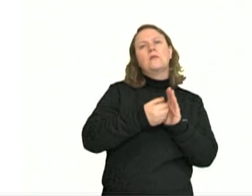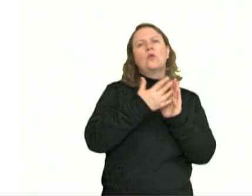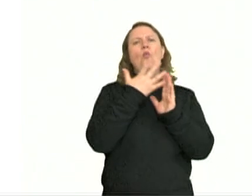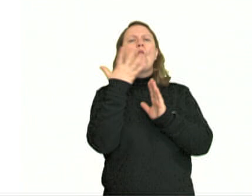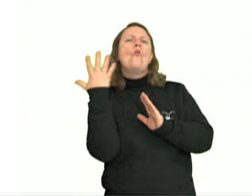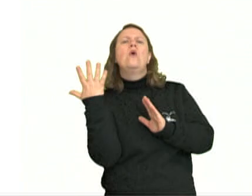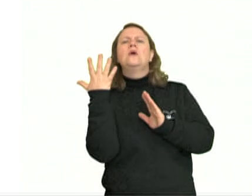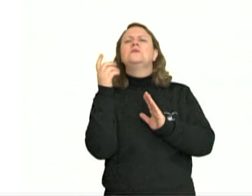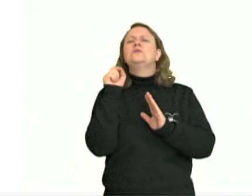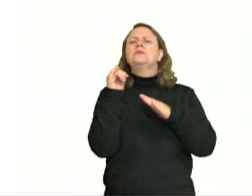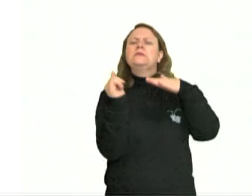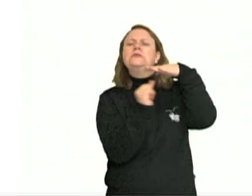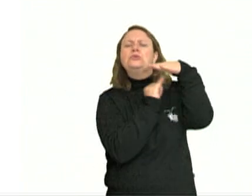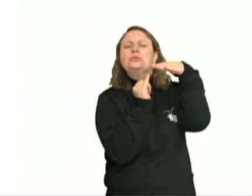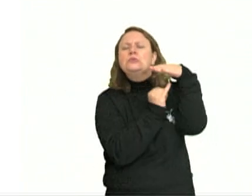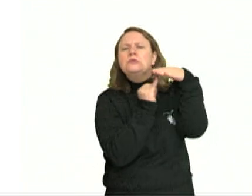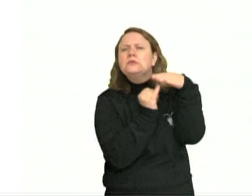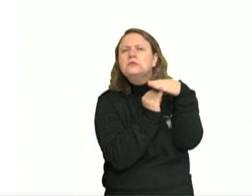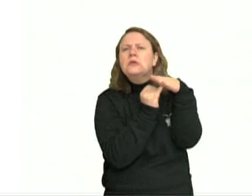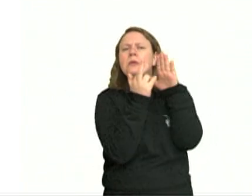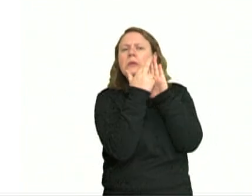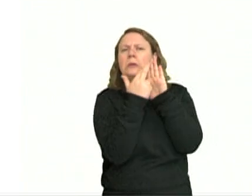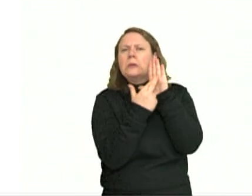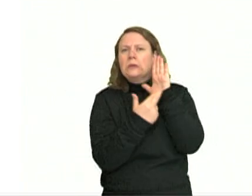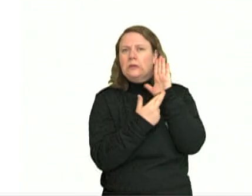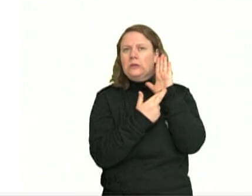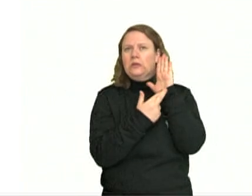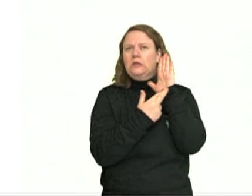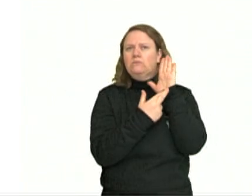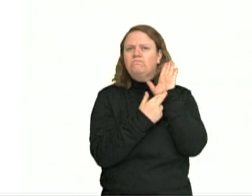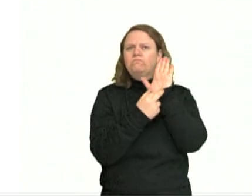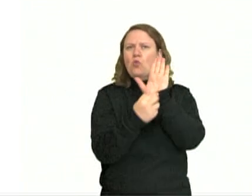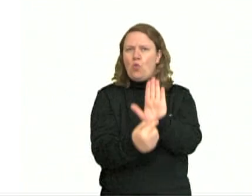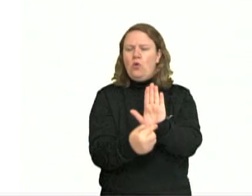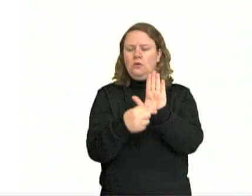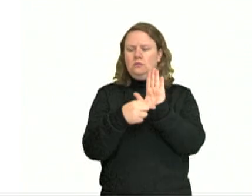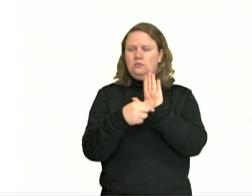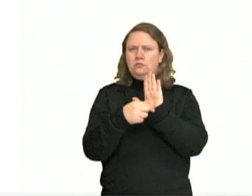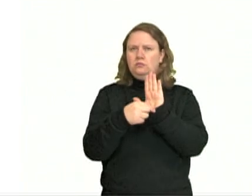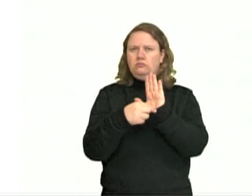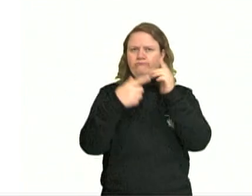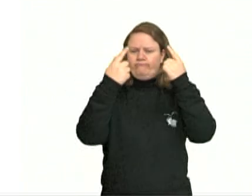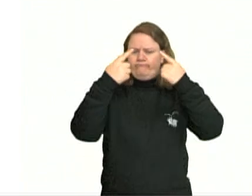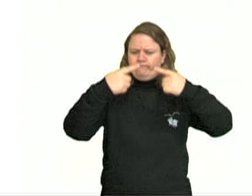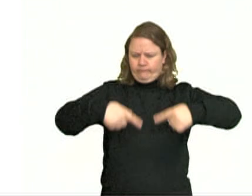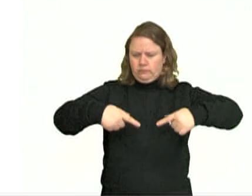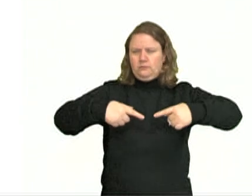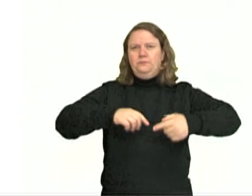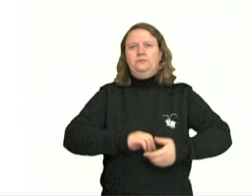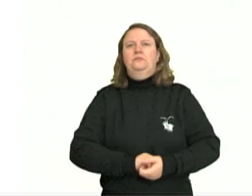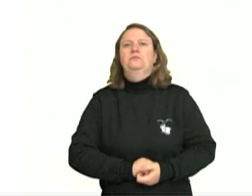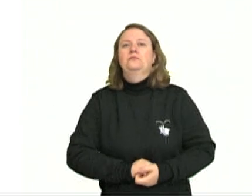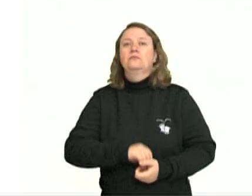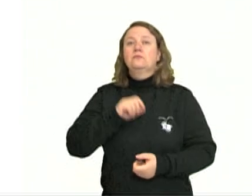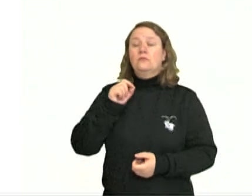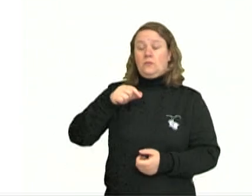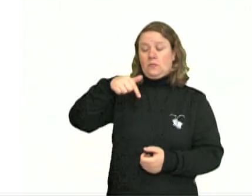que regulamentam estas lutas? Então, vamos ver um pouquinho sobre o histórico dessas entidades. Então,